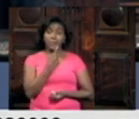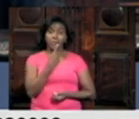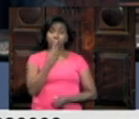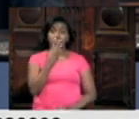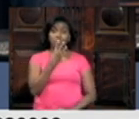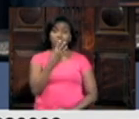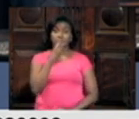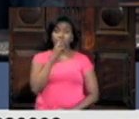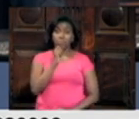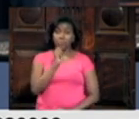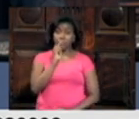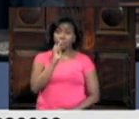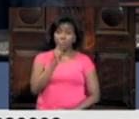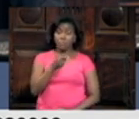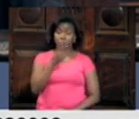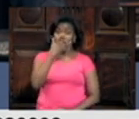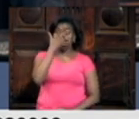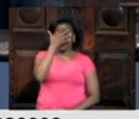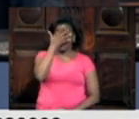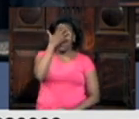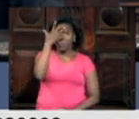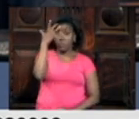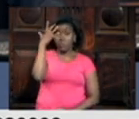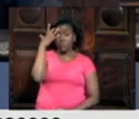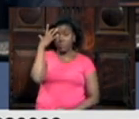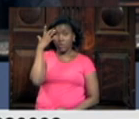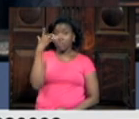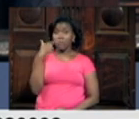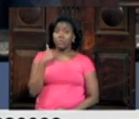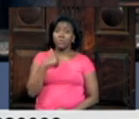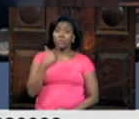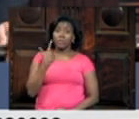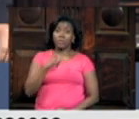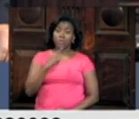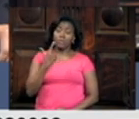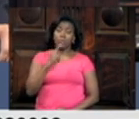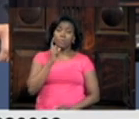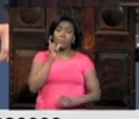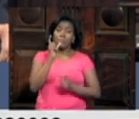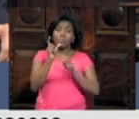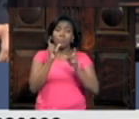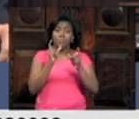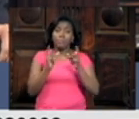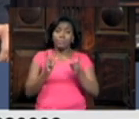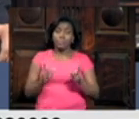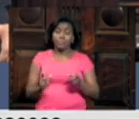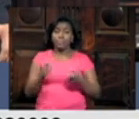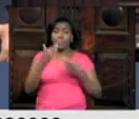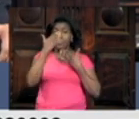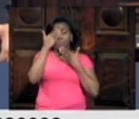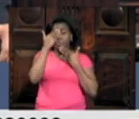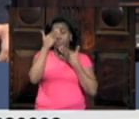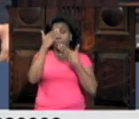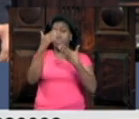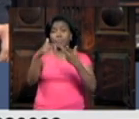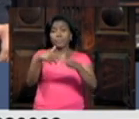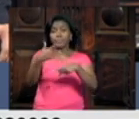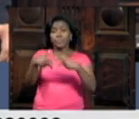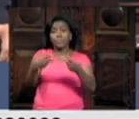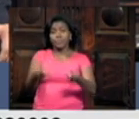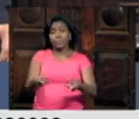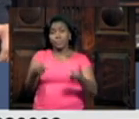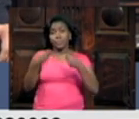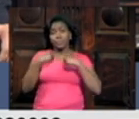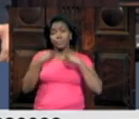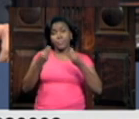148 mil pessoas, não tenho palavras para retribuir o presente recebido pelo